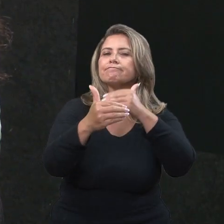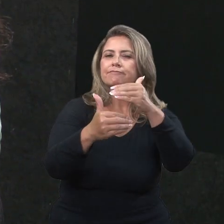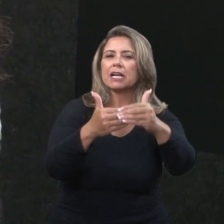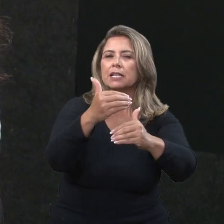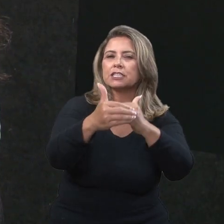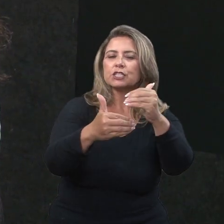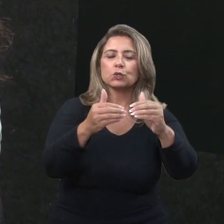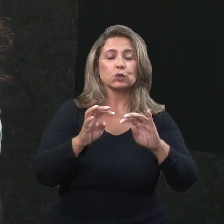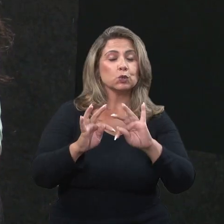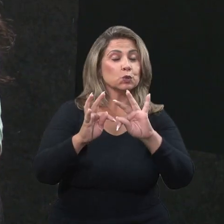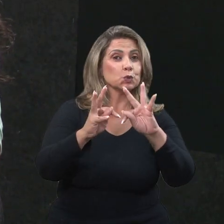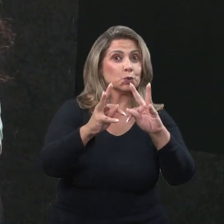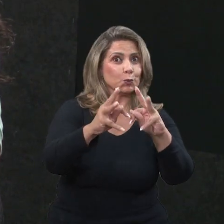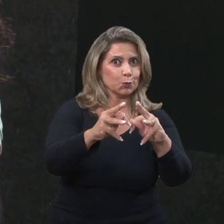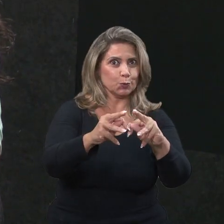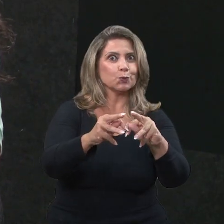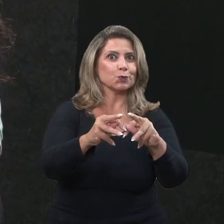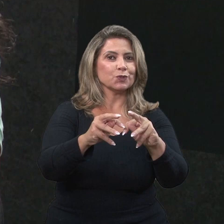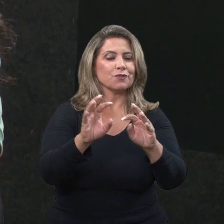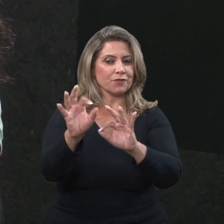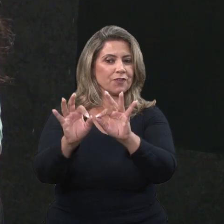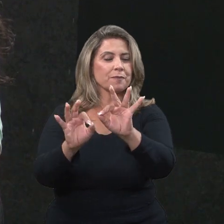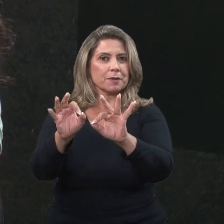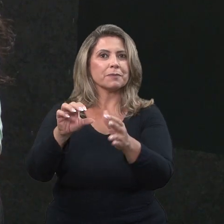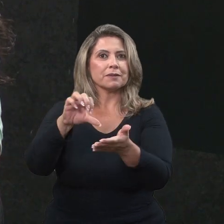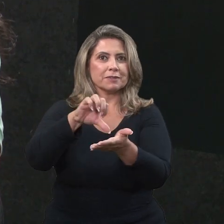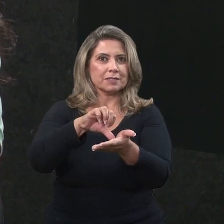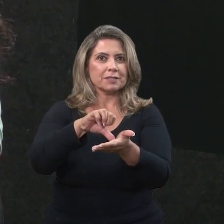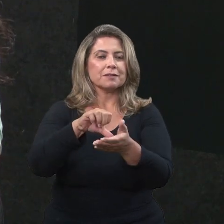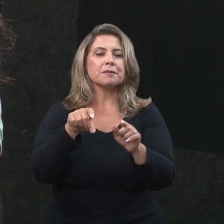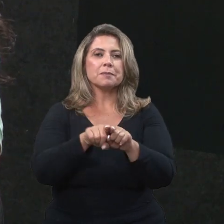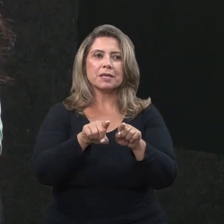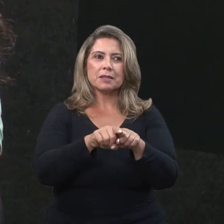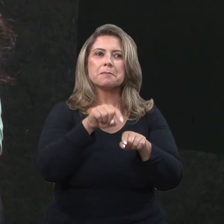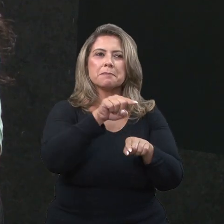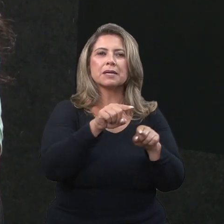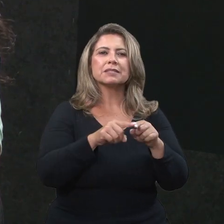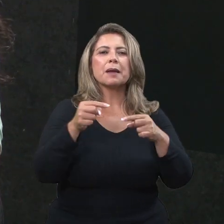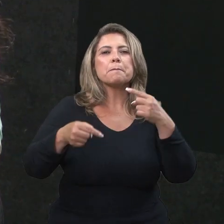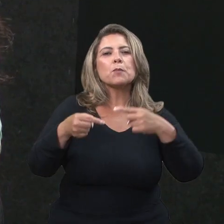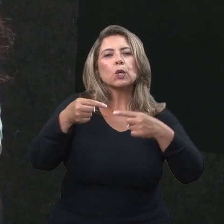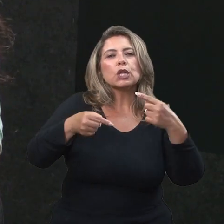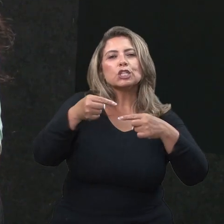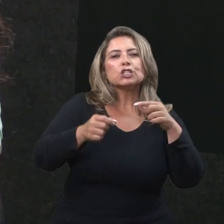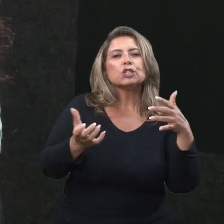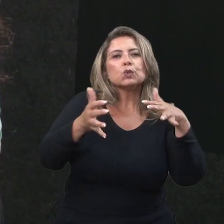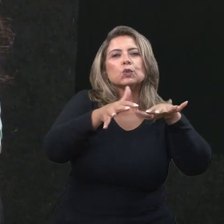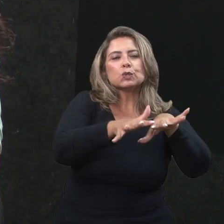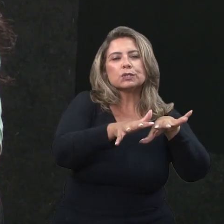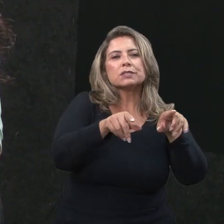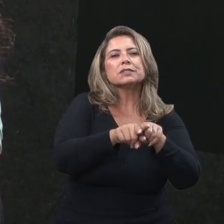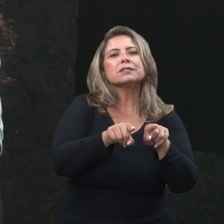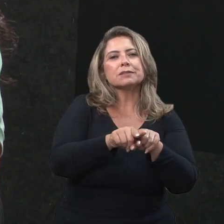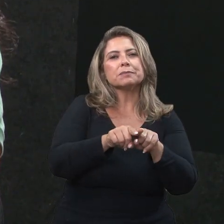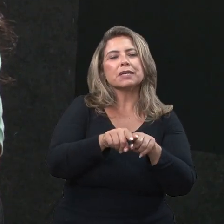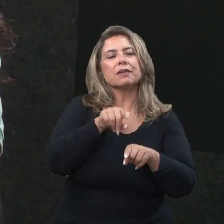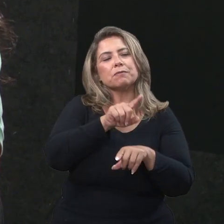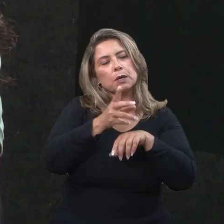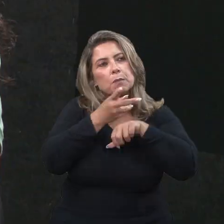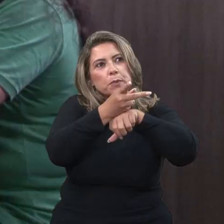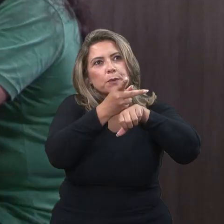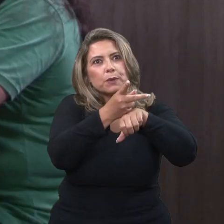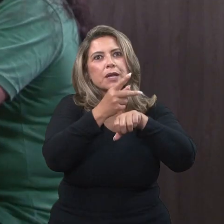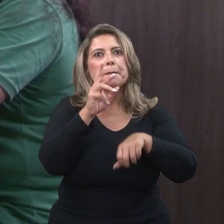todos os campi. A coordenação de políticas inclusivas pode ser esse ponto de apoio também, né? Que fica na Pró-Reitoria de Extensão